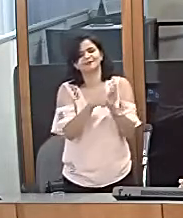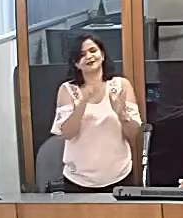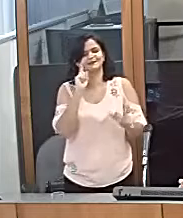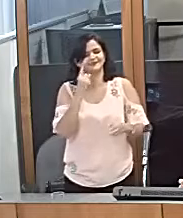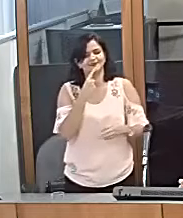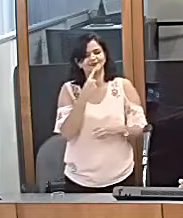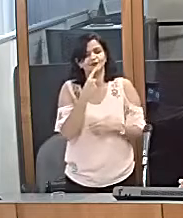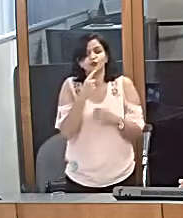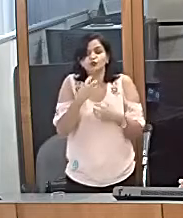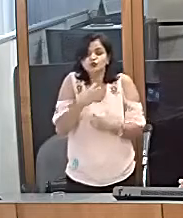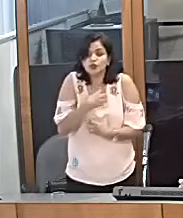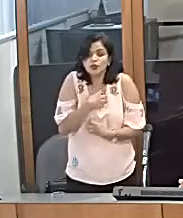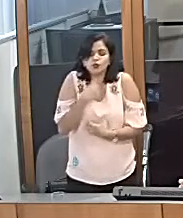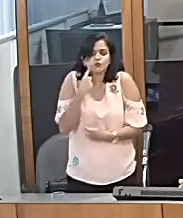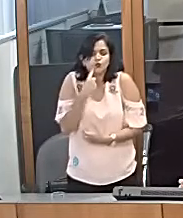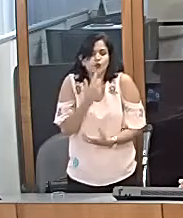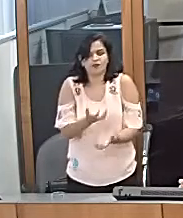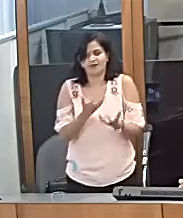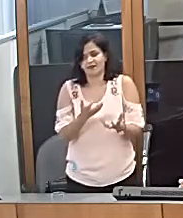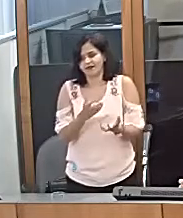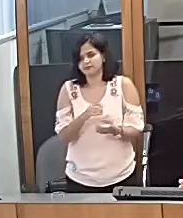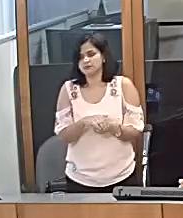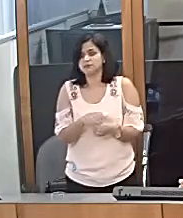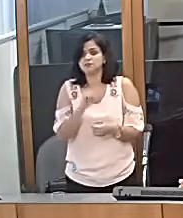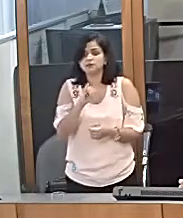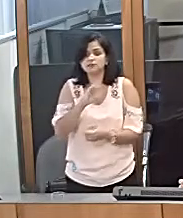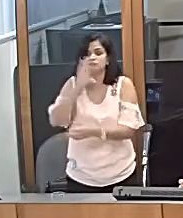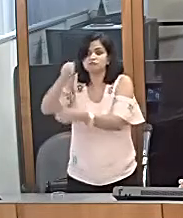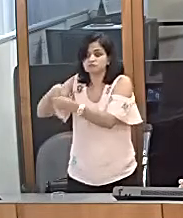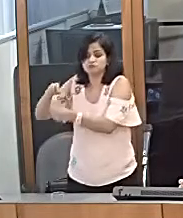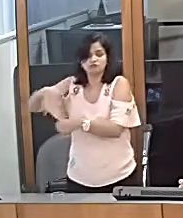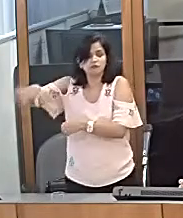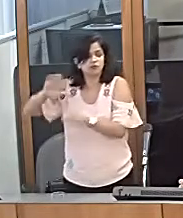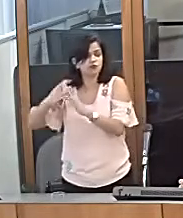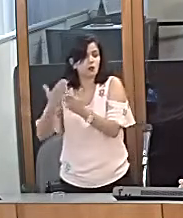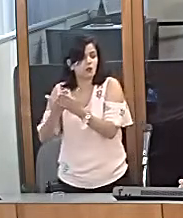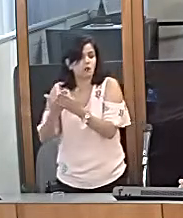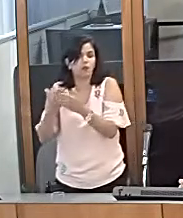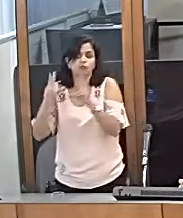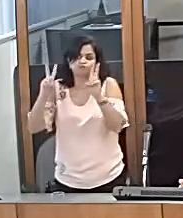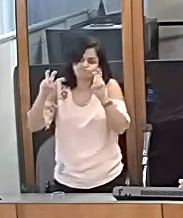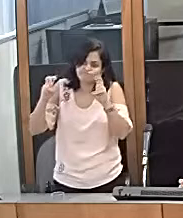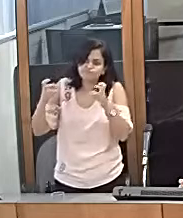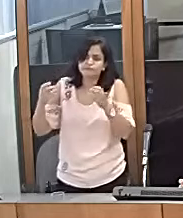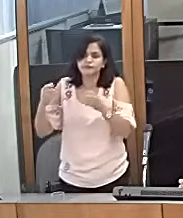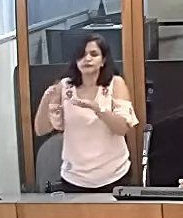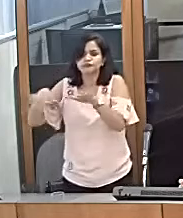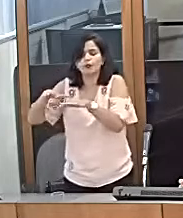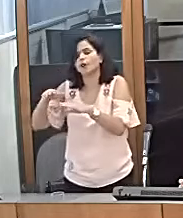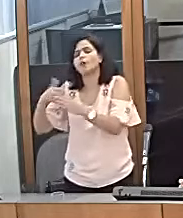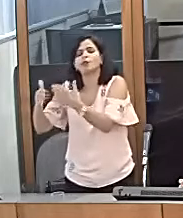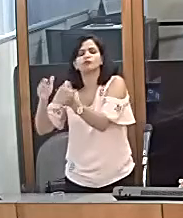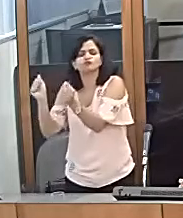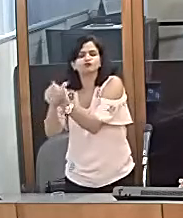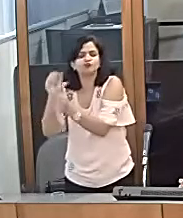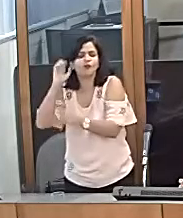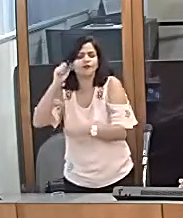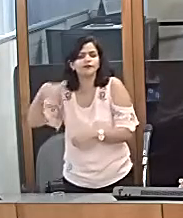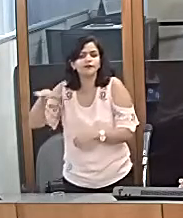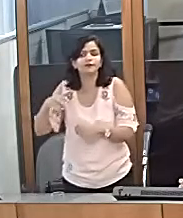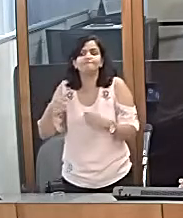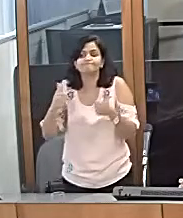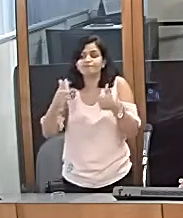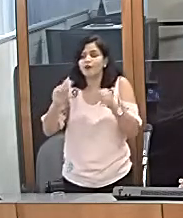bilíngue, do projeto político-pedagógico, ele é voltado para a educação de surdos. É isso que nós surdos desejamos, é isso que nós